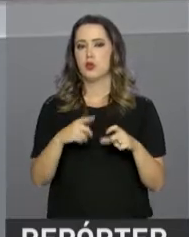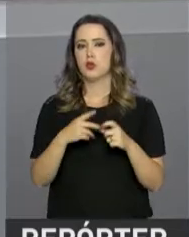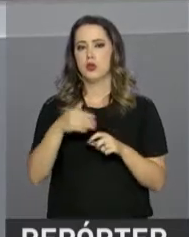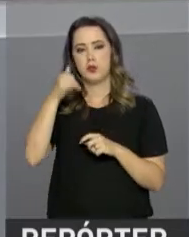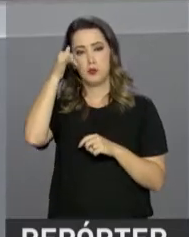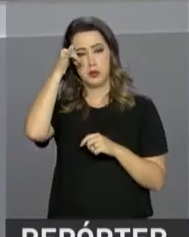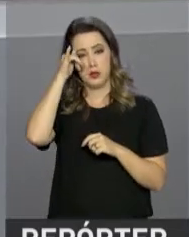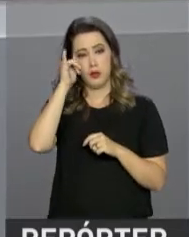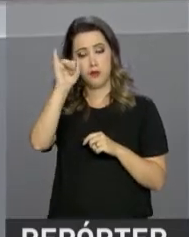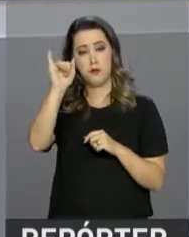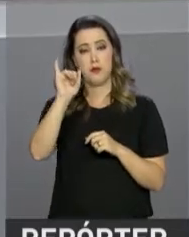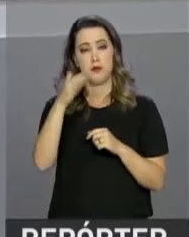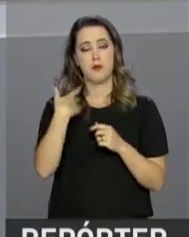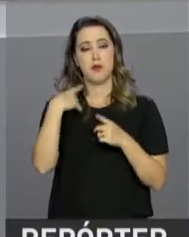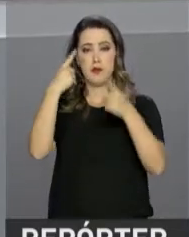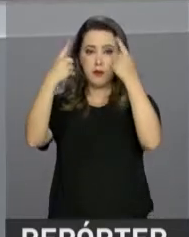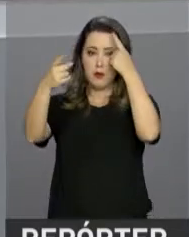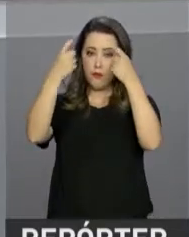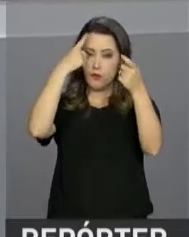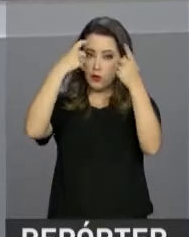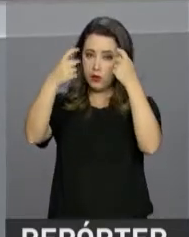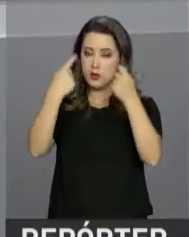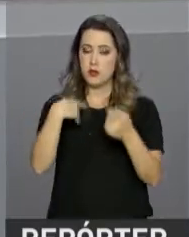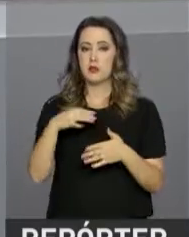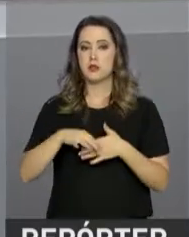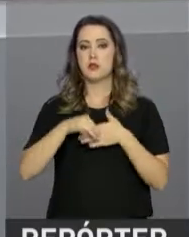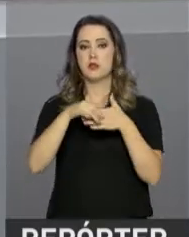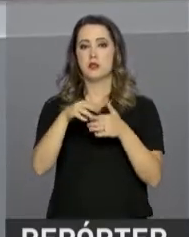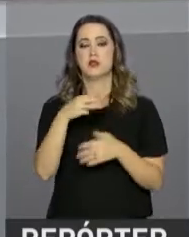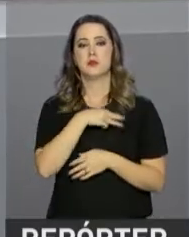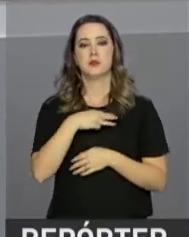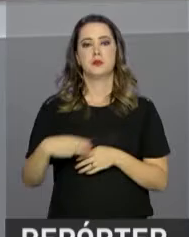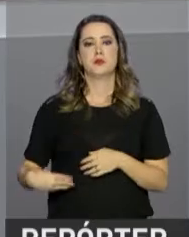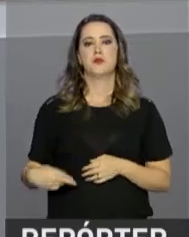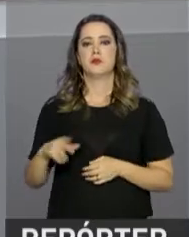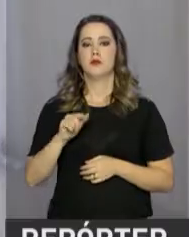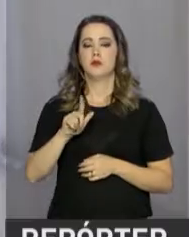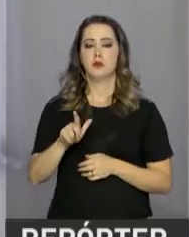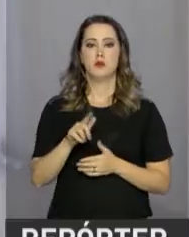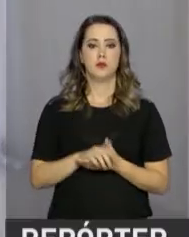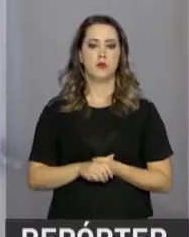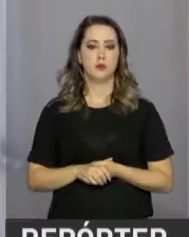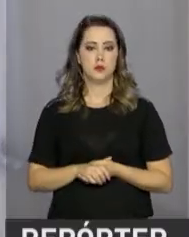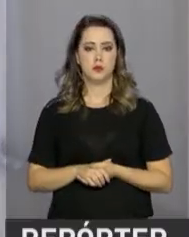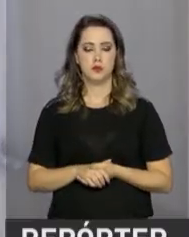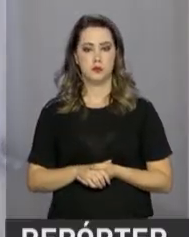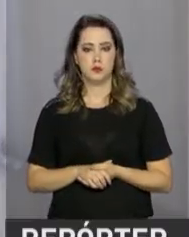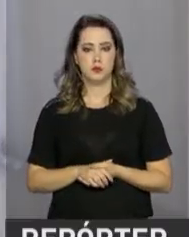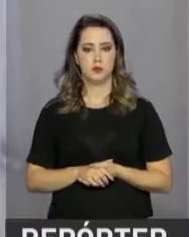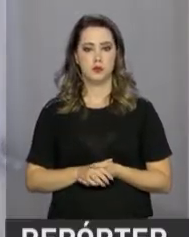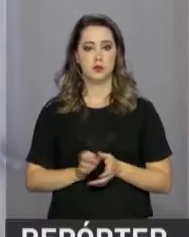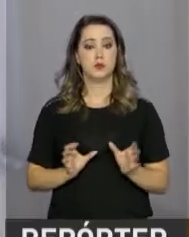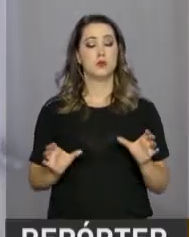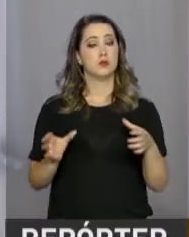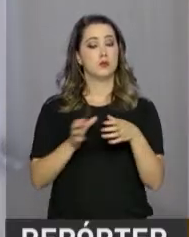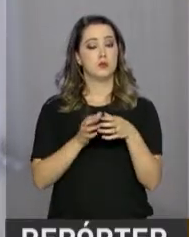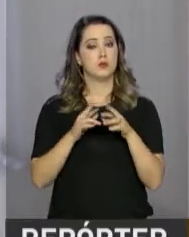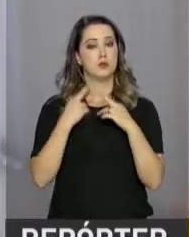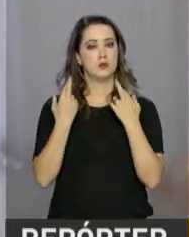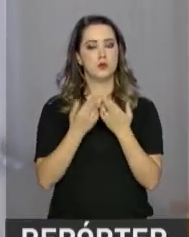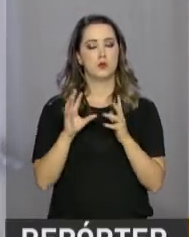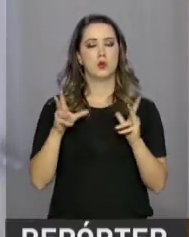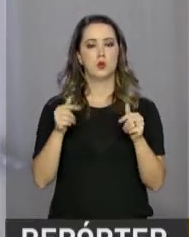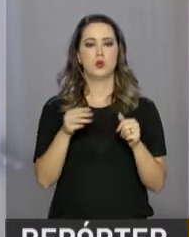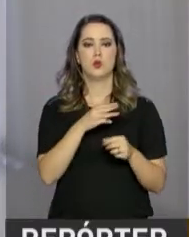e segurança pública que será presidida pelo ministro raul jungmann essa câmara vai reunir